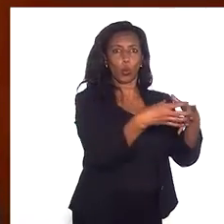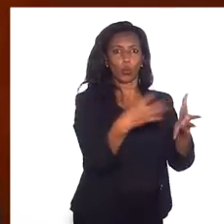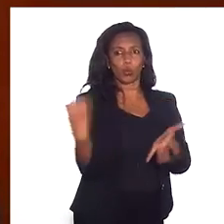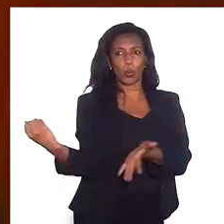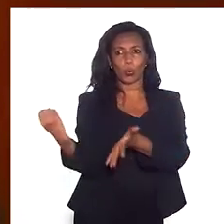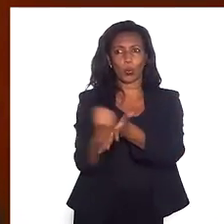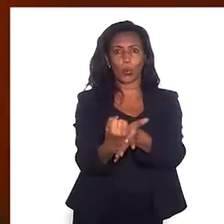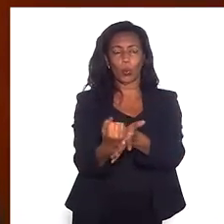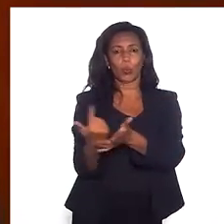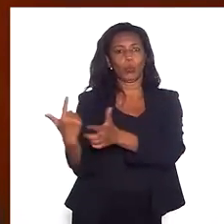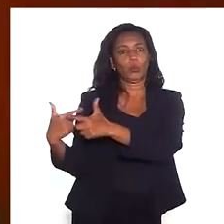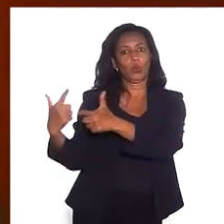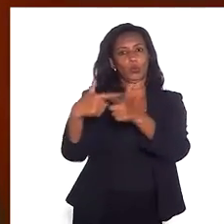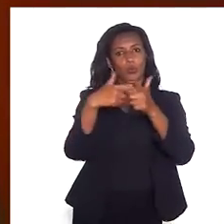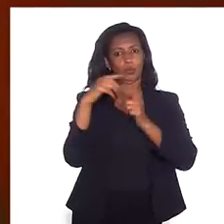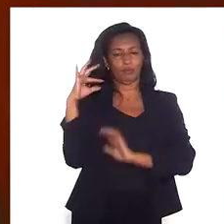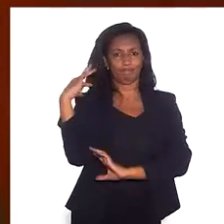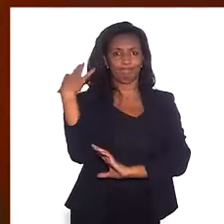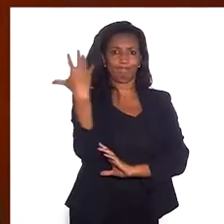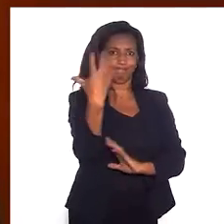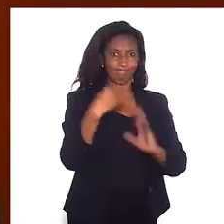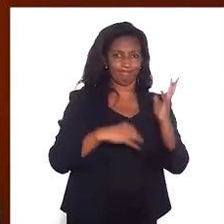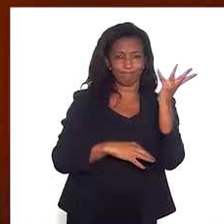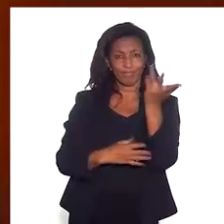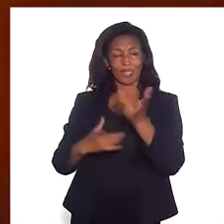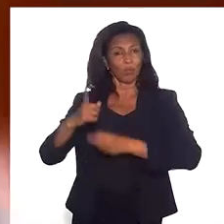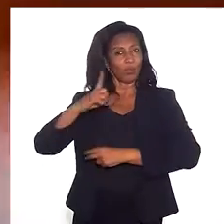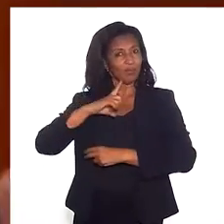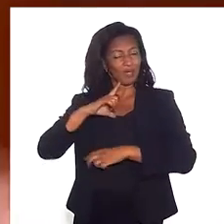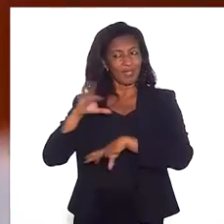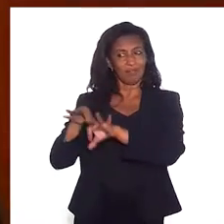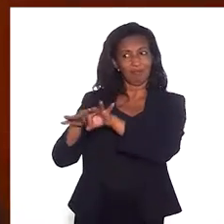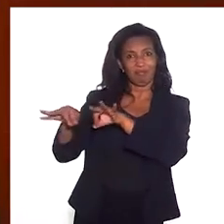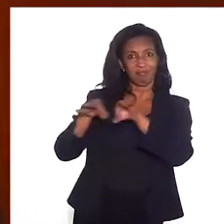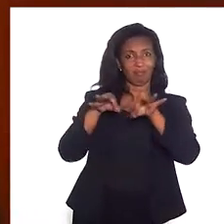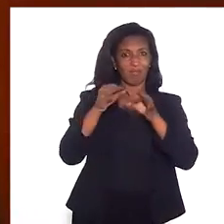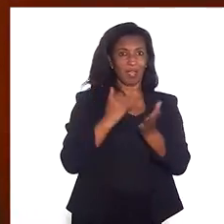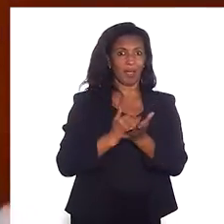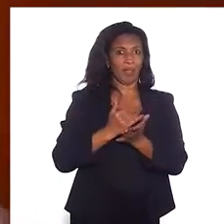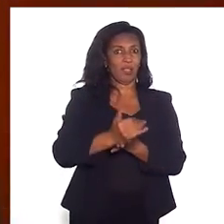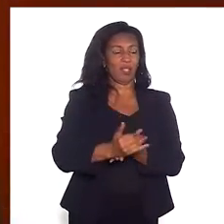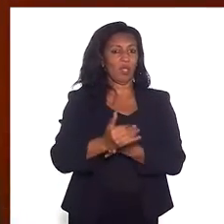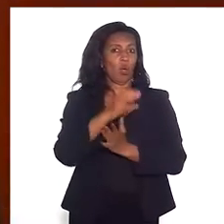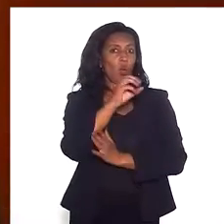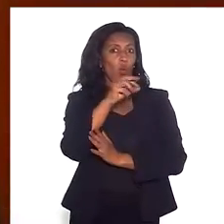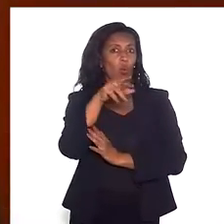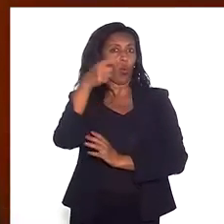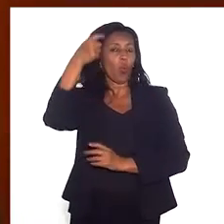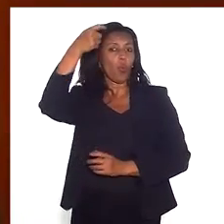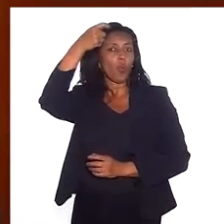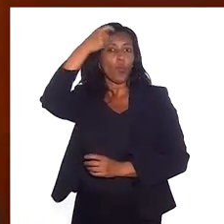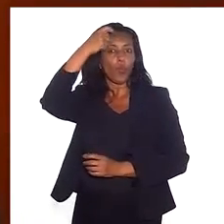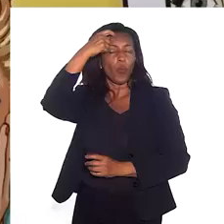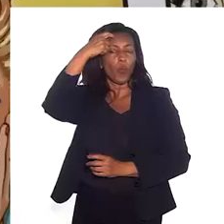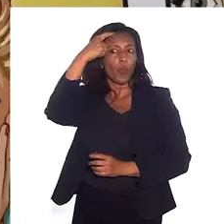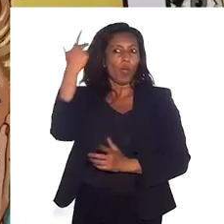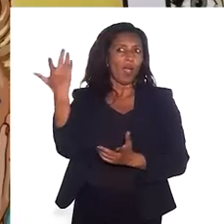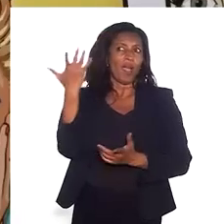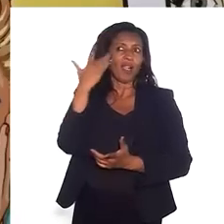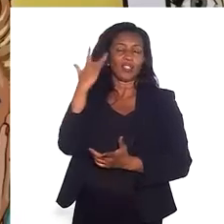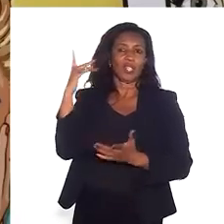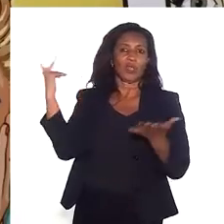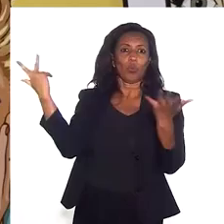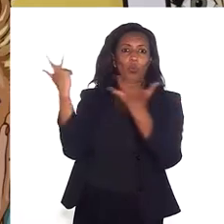são afetados pelos problemas ambientais. Então, existe uma tendência, né, a partir do senso comum, de achar que um